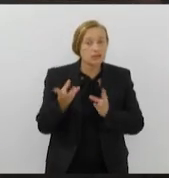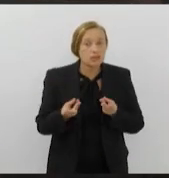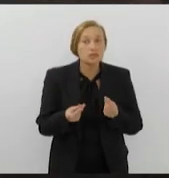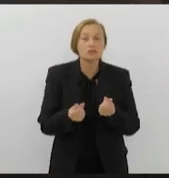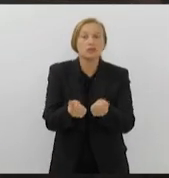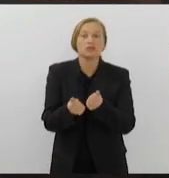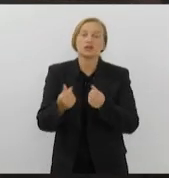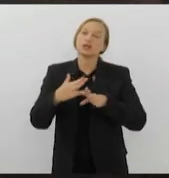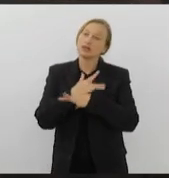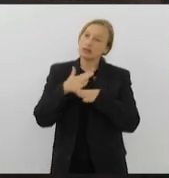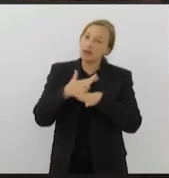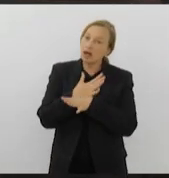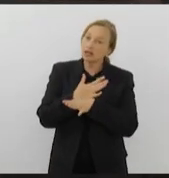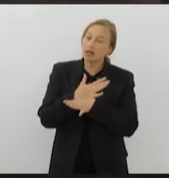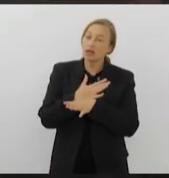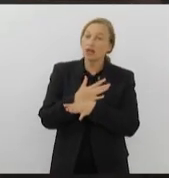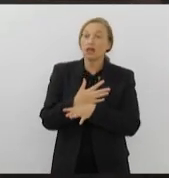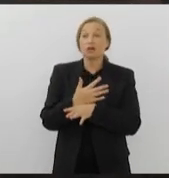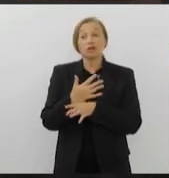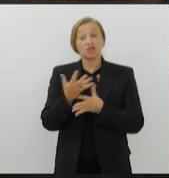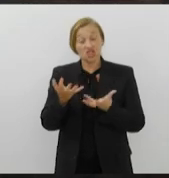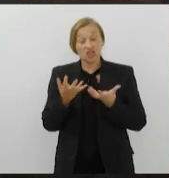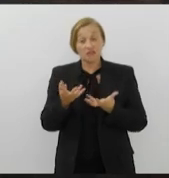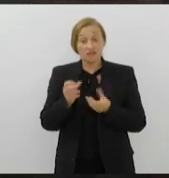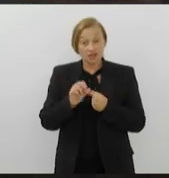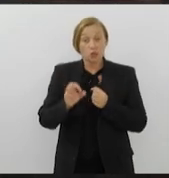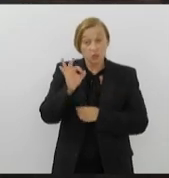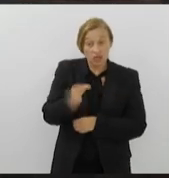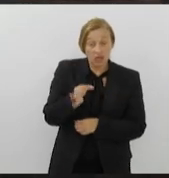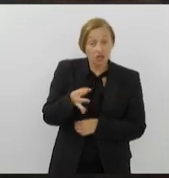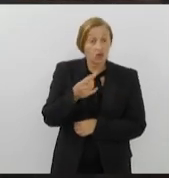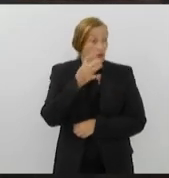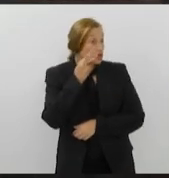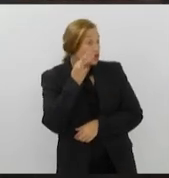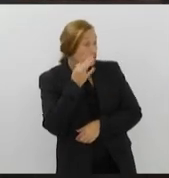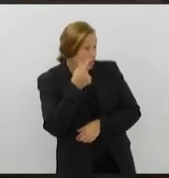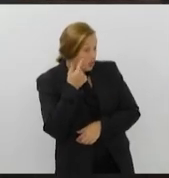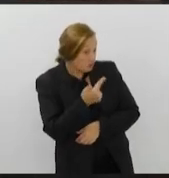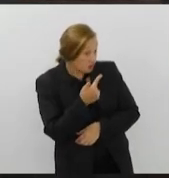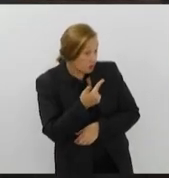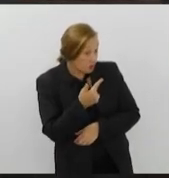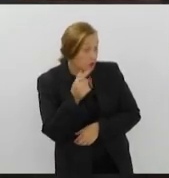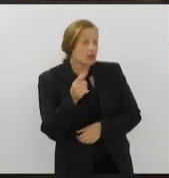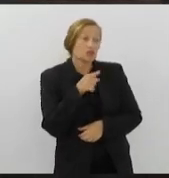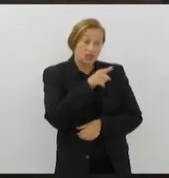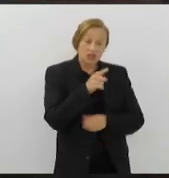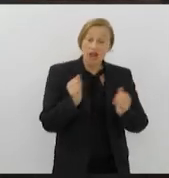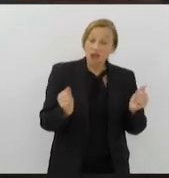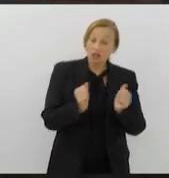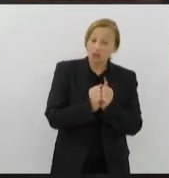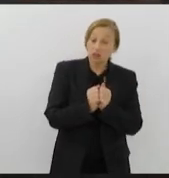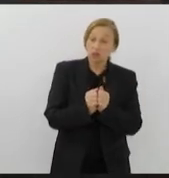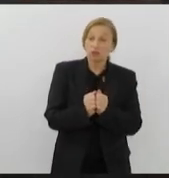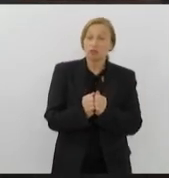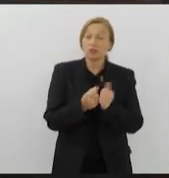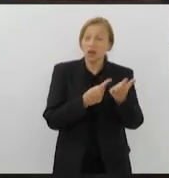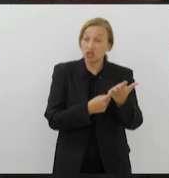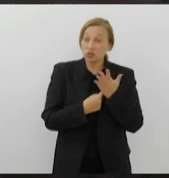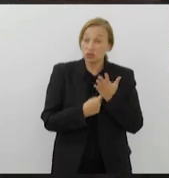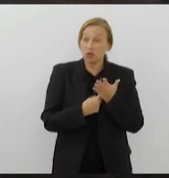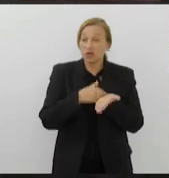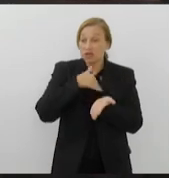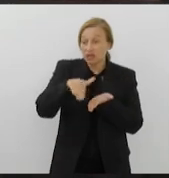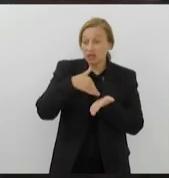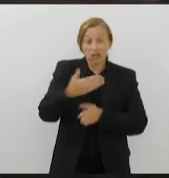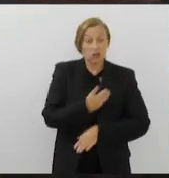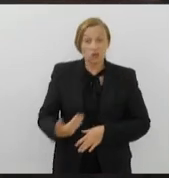cidade, e quando a gente tenta fazer o correto, Jorginho, como você viu, e você foi um dos que me ajudou a chegar como secretário de